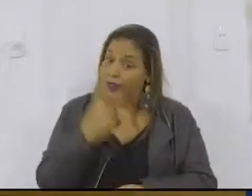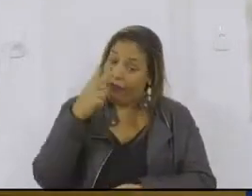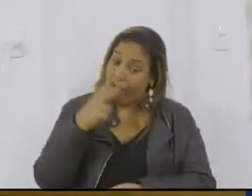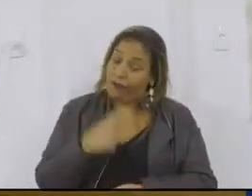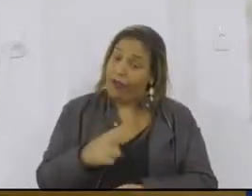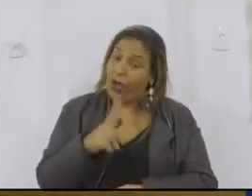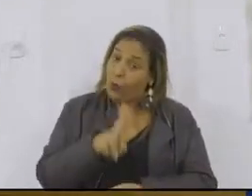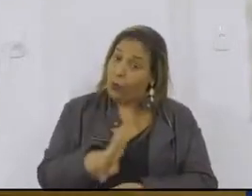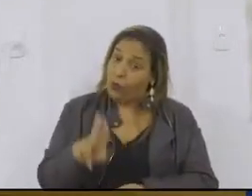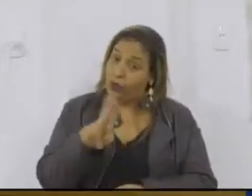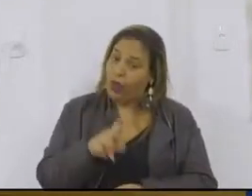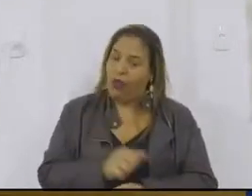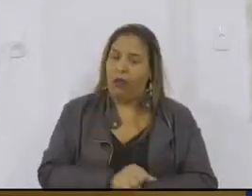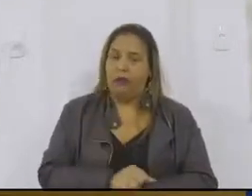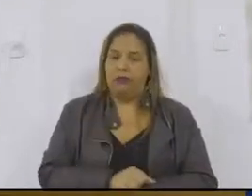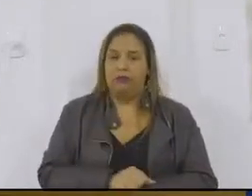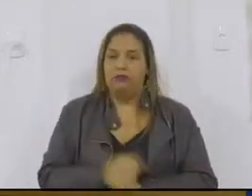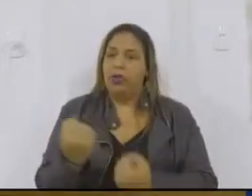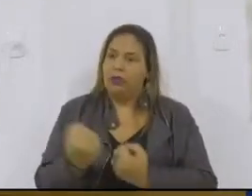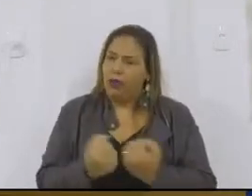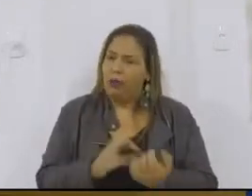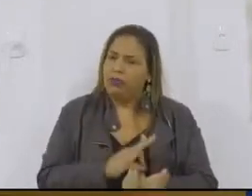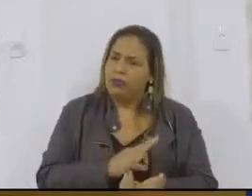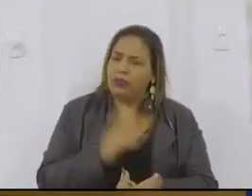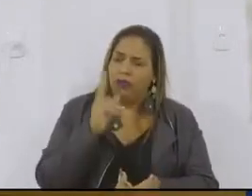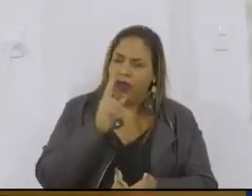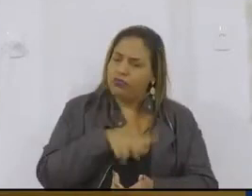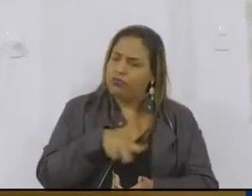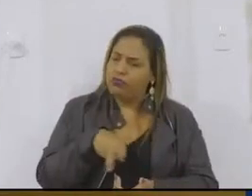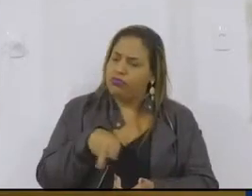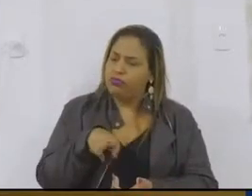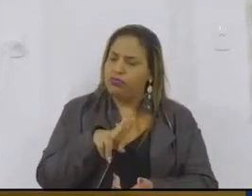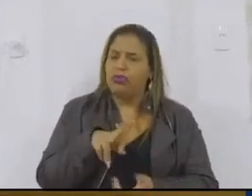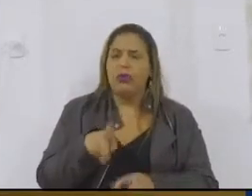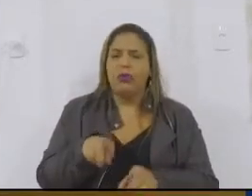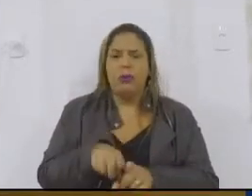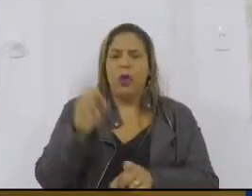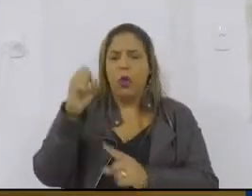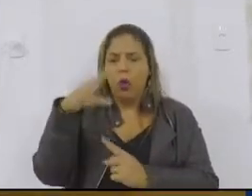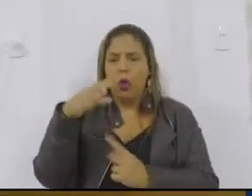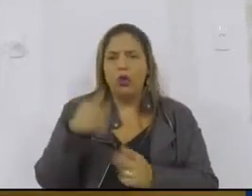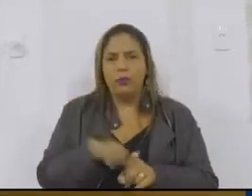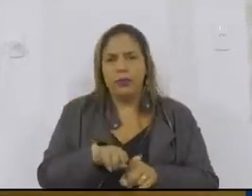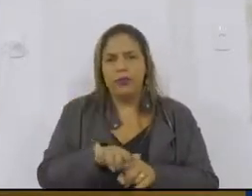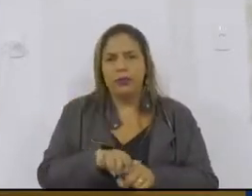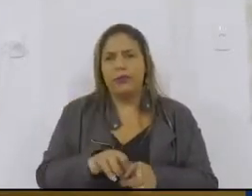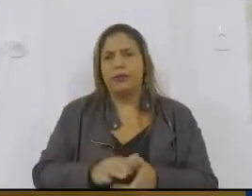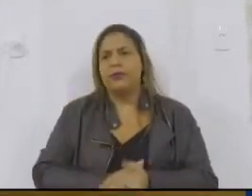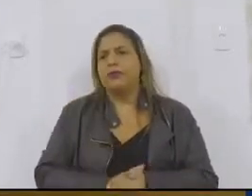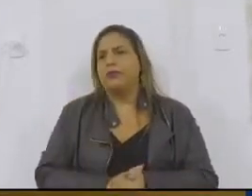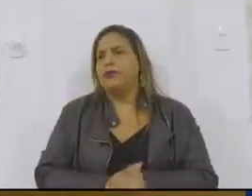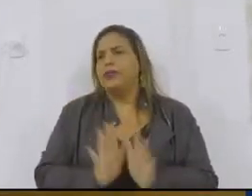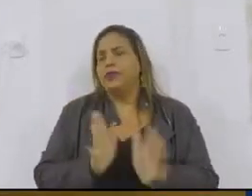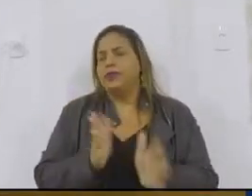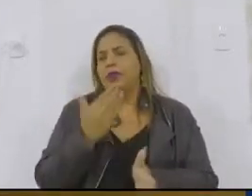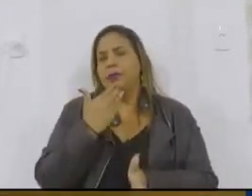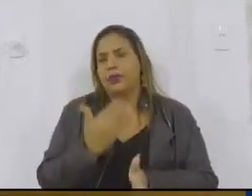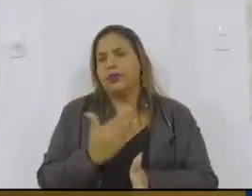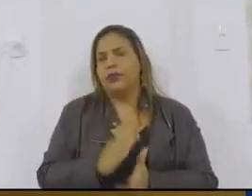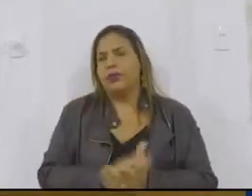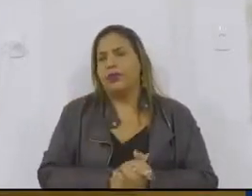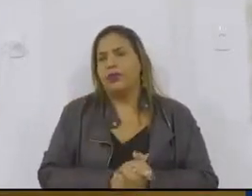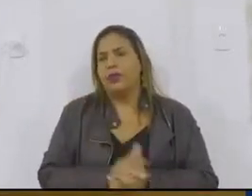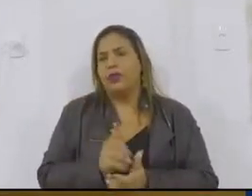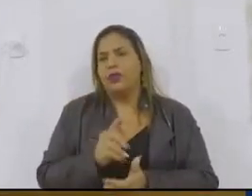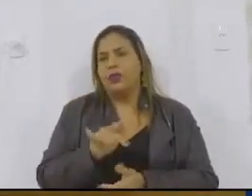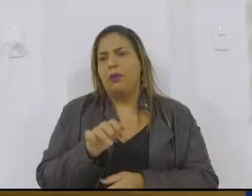uma ronda, ou até mesmo executando obras necessárias ali. Já foi pedido aqui pelo vereador Gilmar,